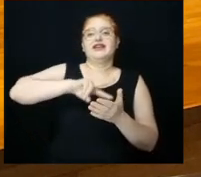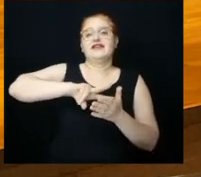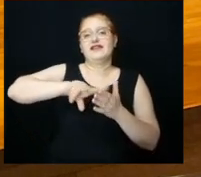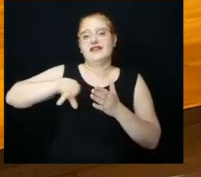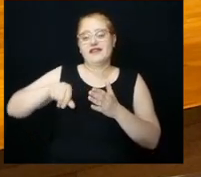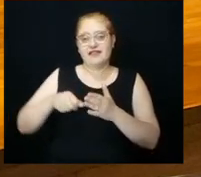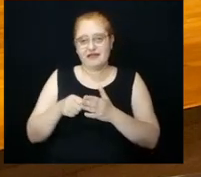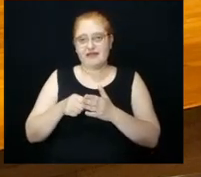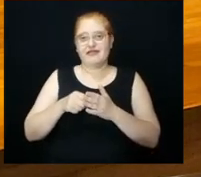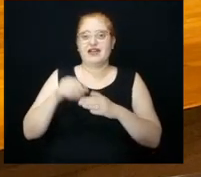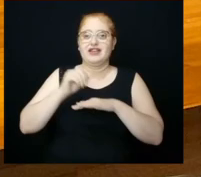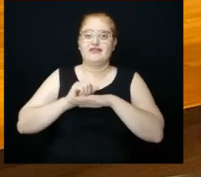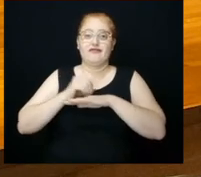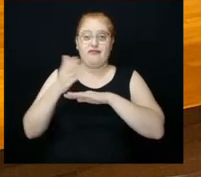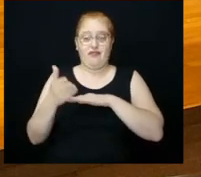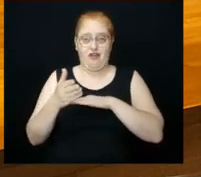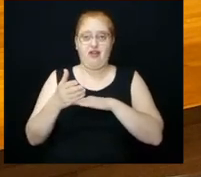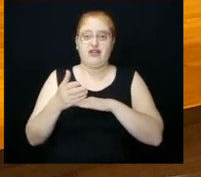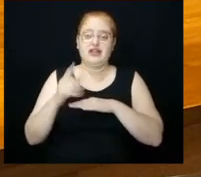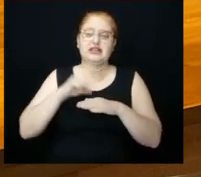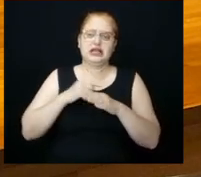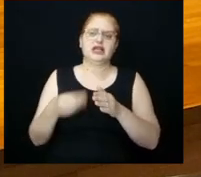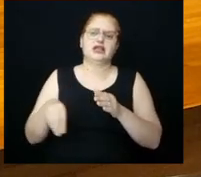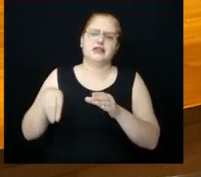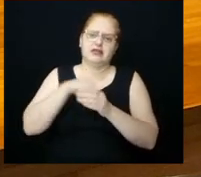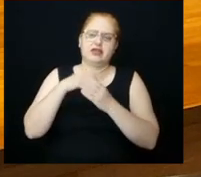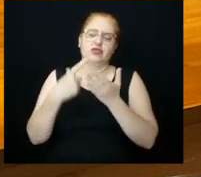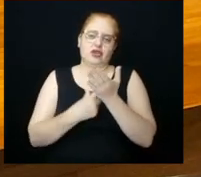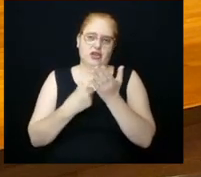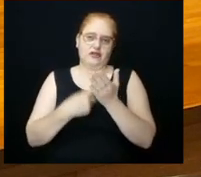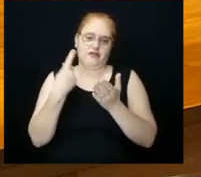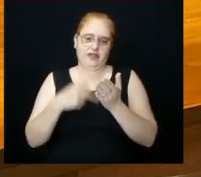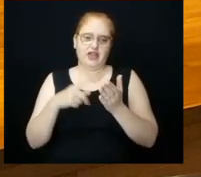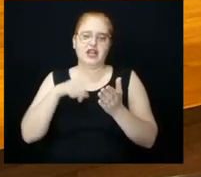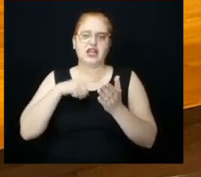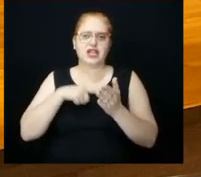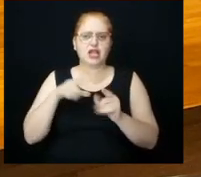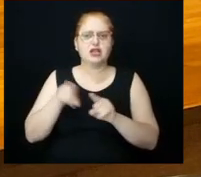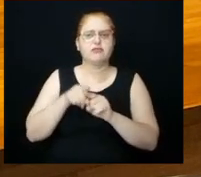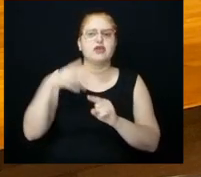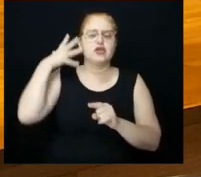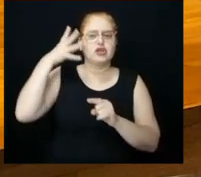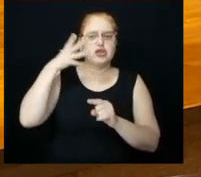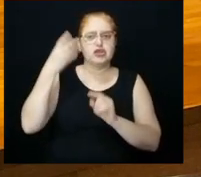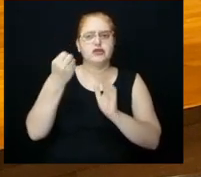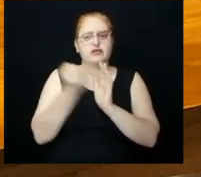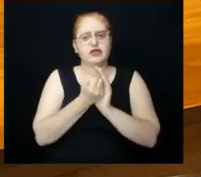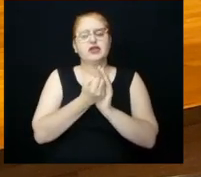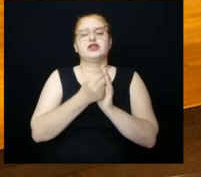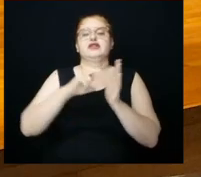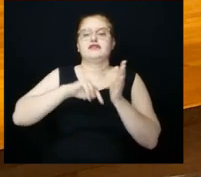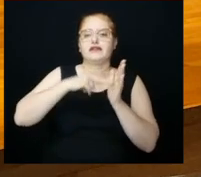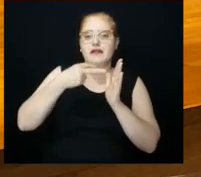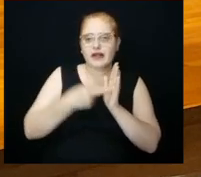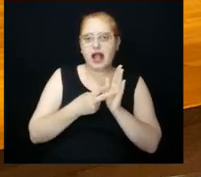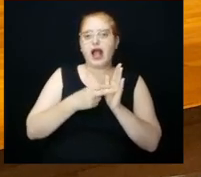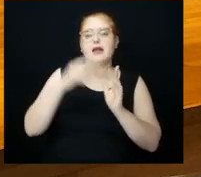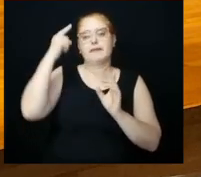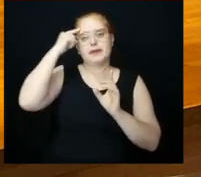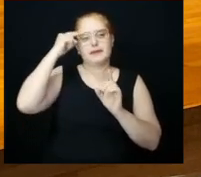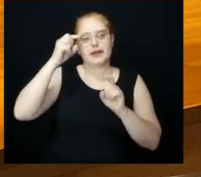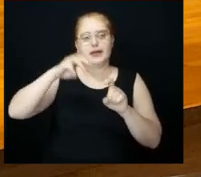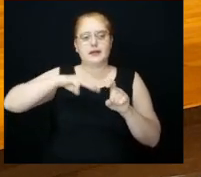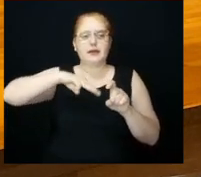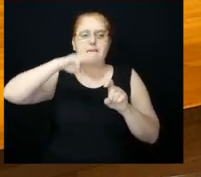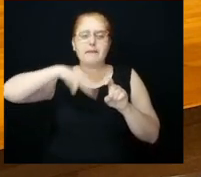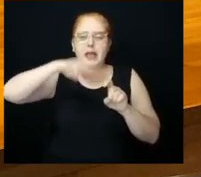obra dele. Ainda que também tenha um discurso dentro de uma simbologia, de significados, de um pensamento mais mítico, mais